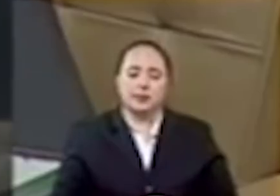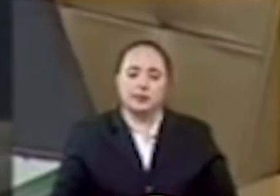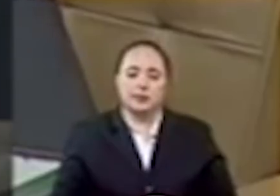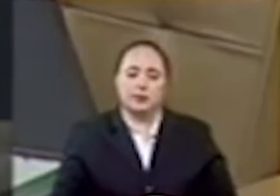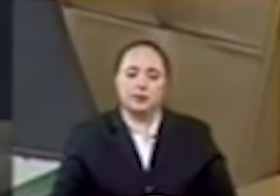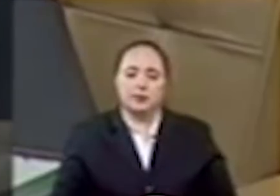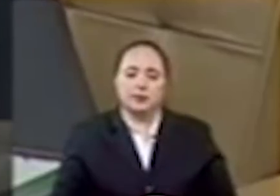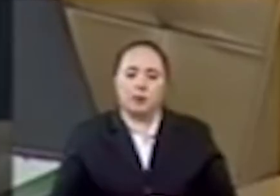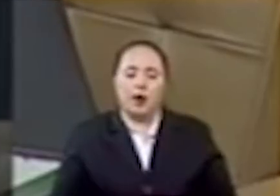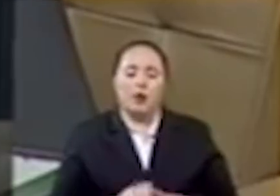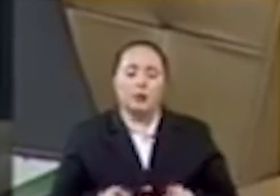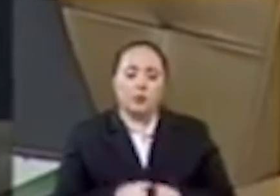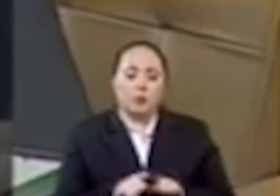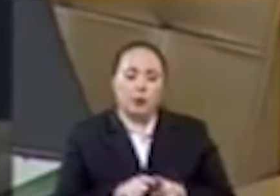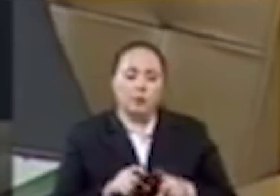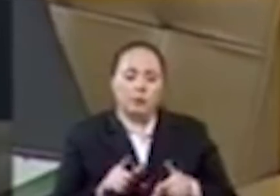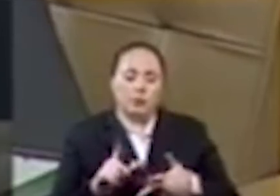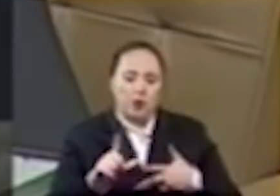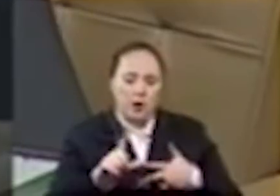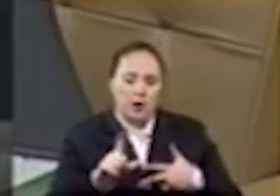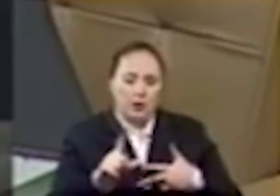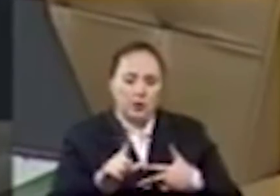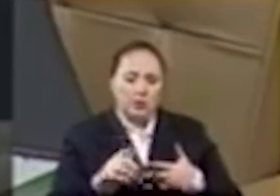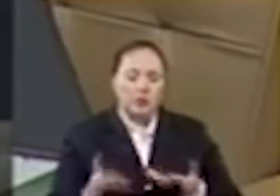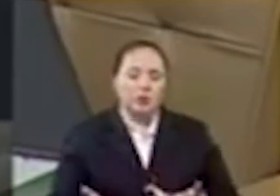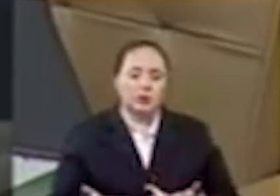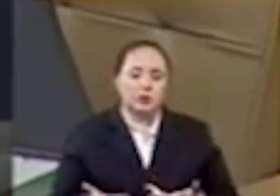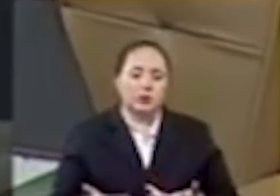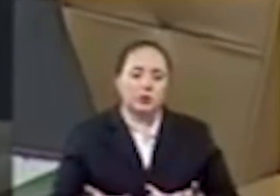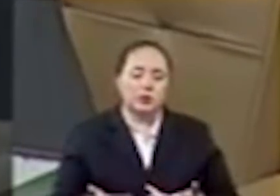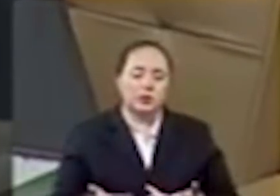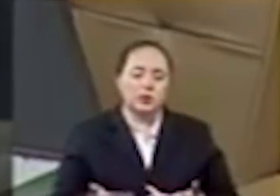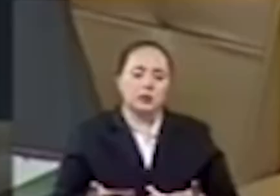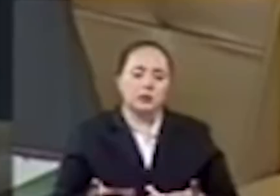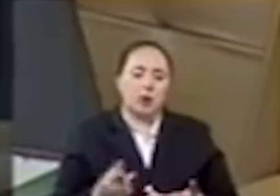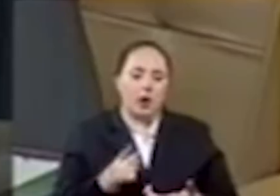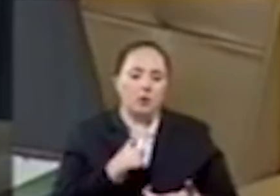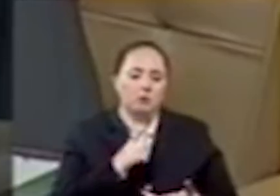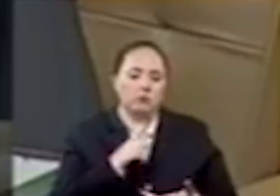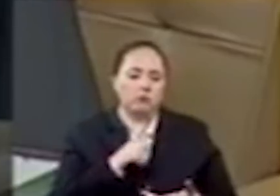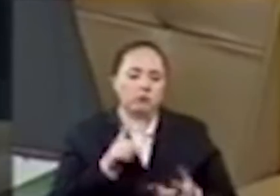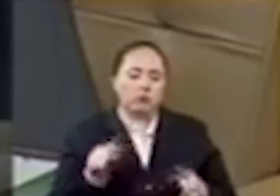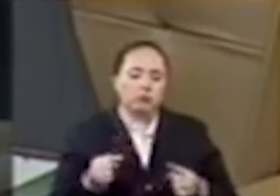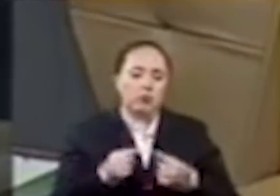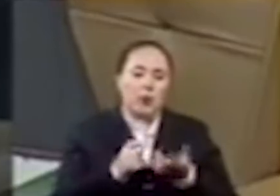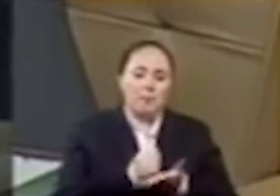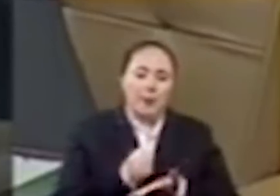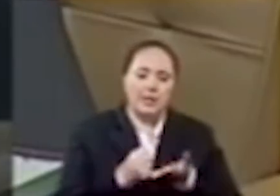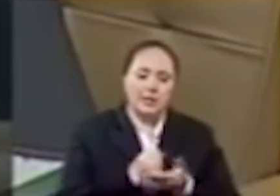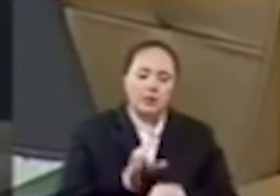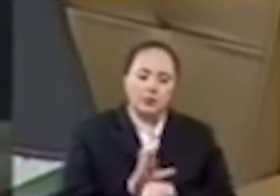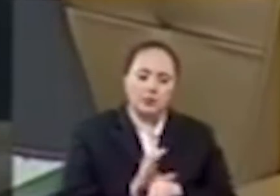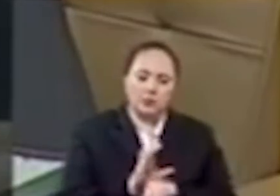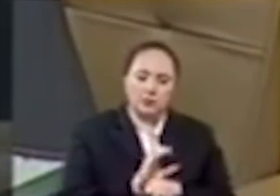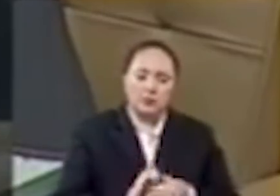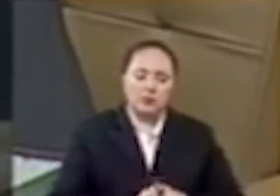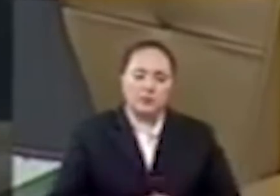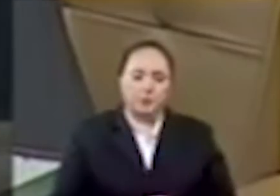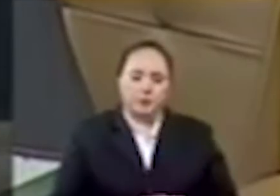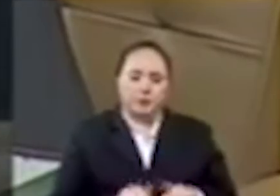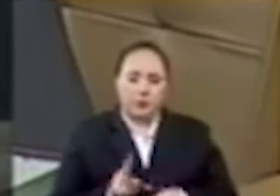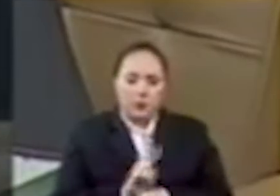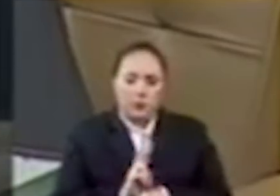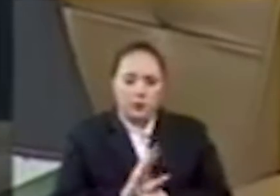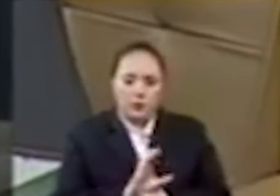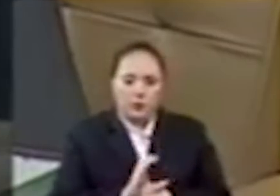ético-político o poder legislativo, como sustentado pela literatura constitucional. O caráter proeminente do controle